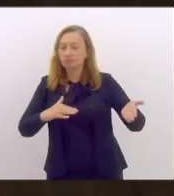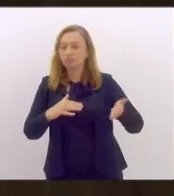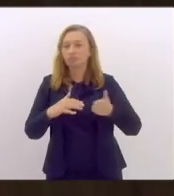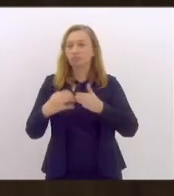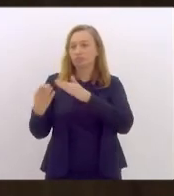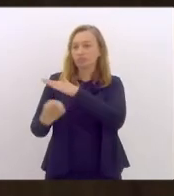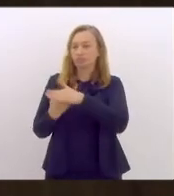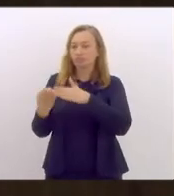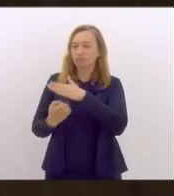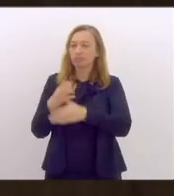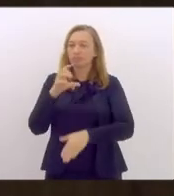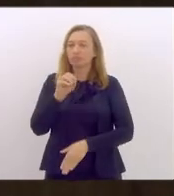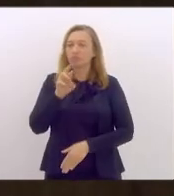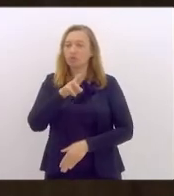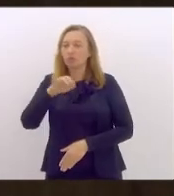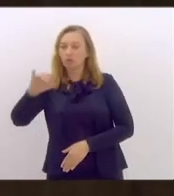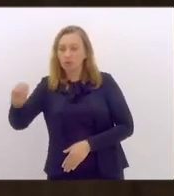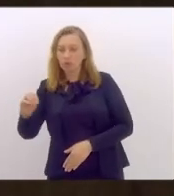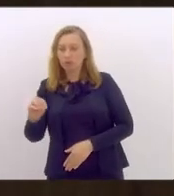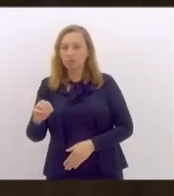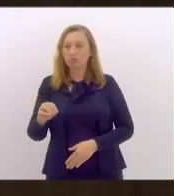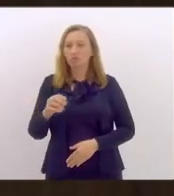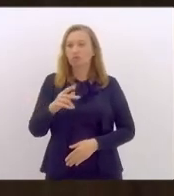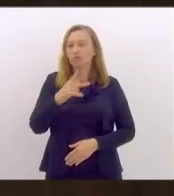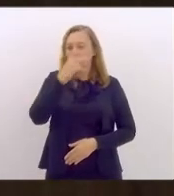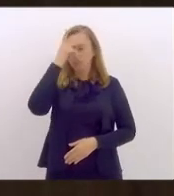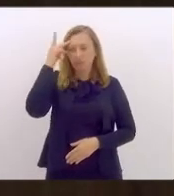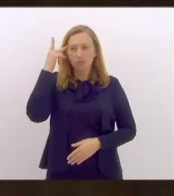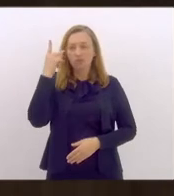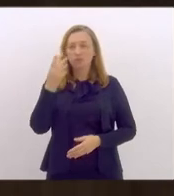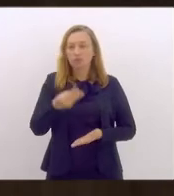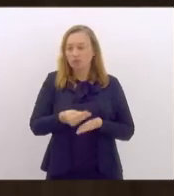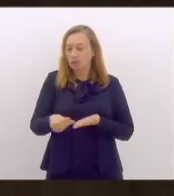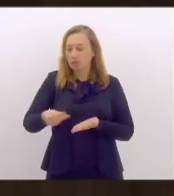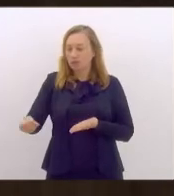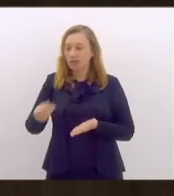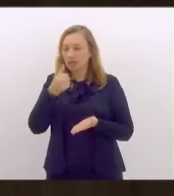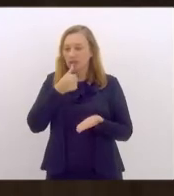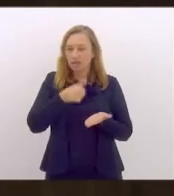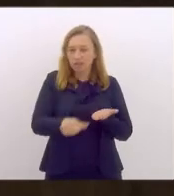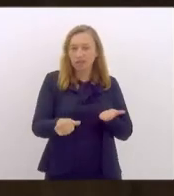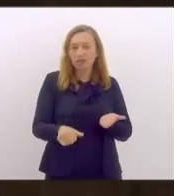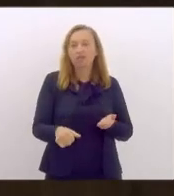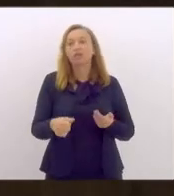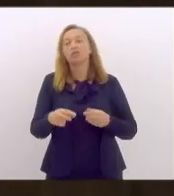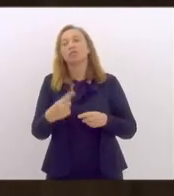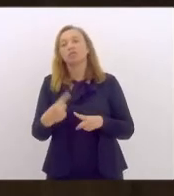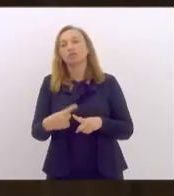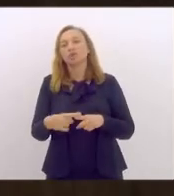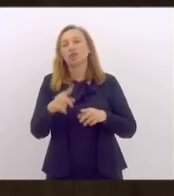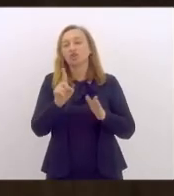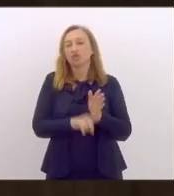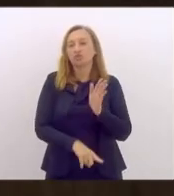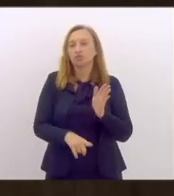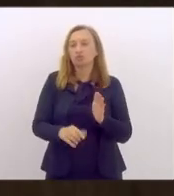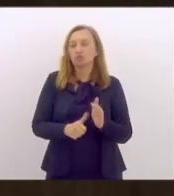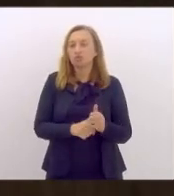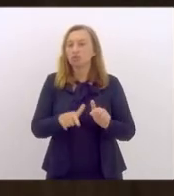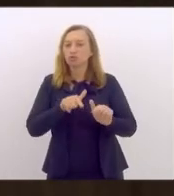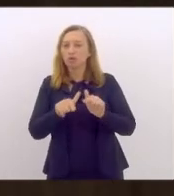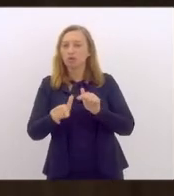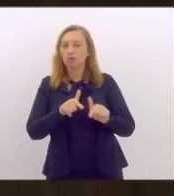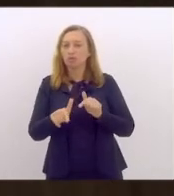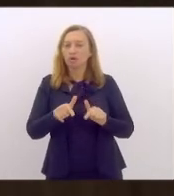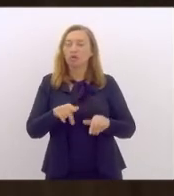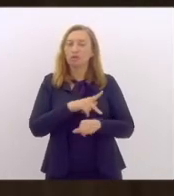atividade dos carteiros porque isso diminui também a frente de trabalho que